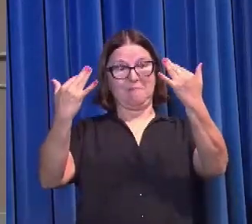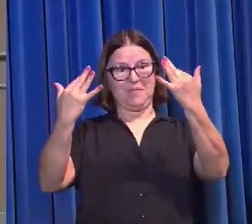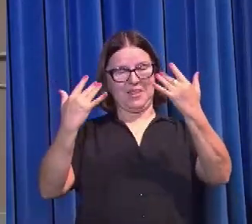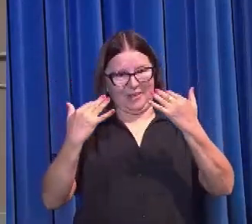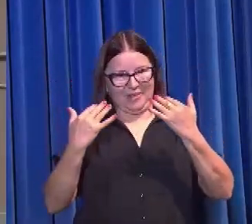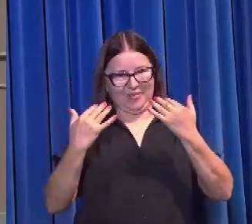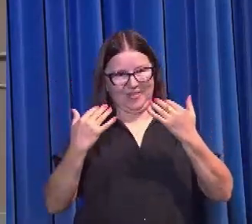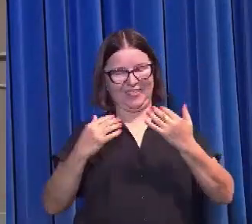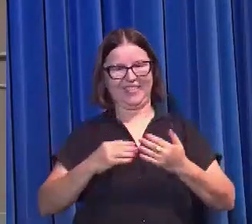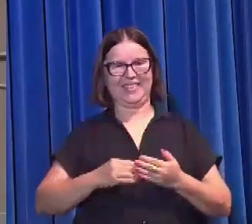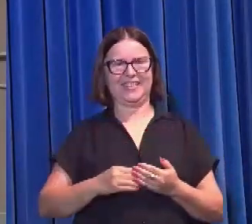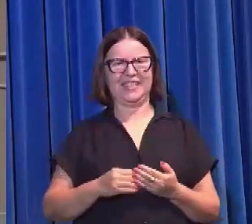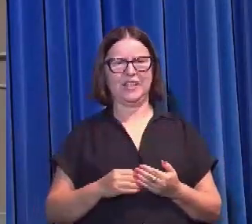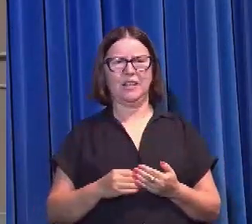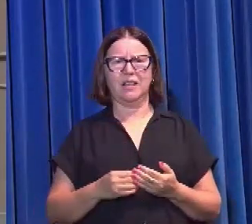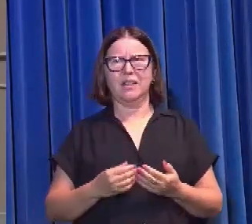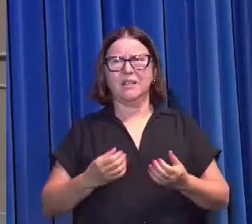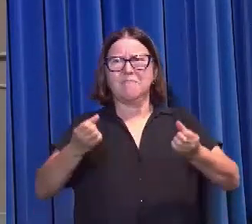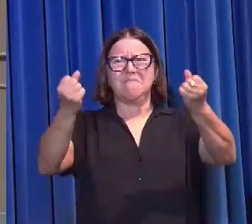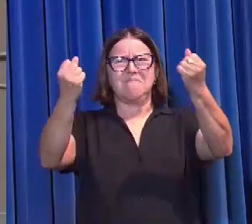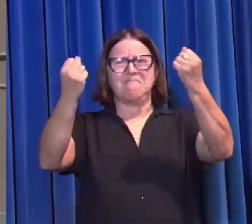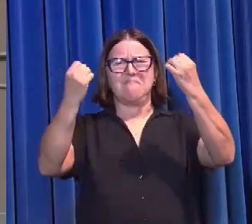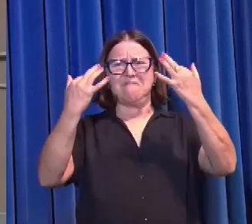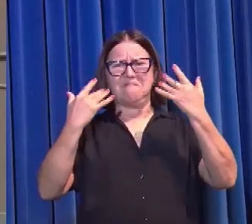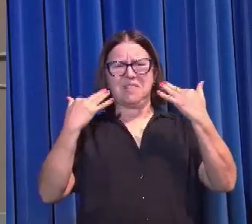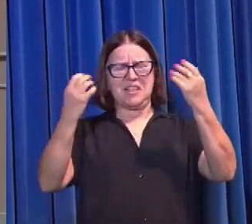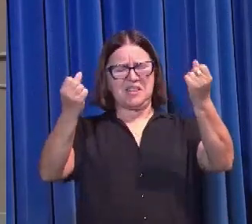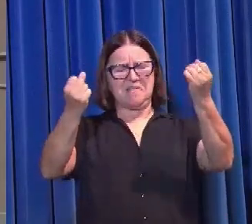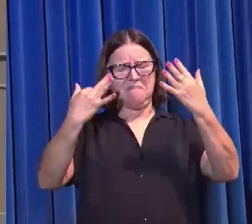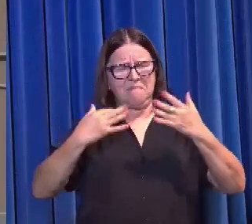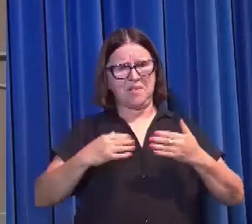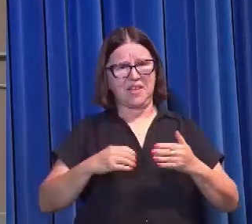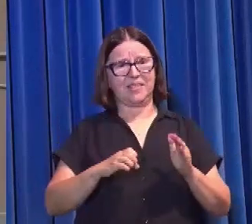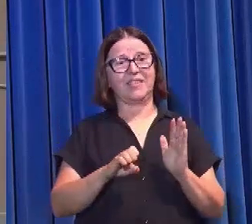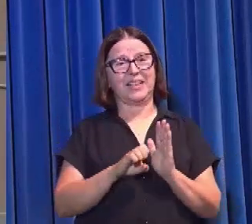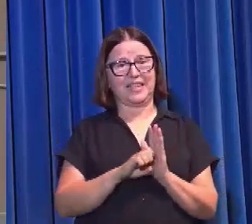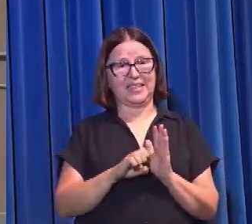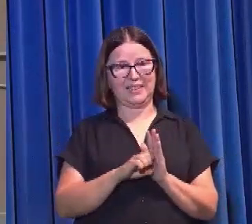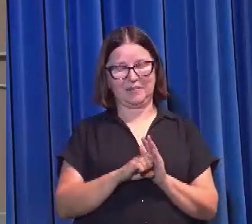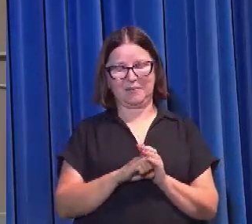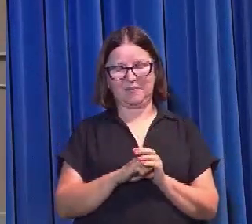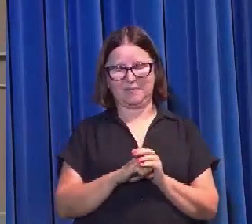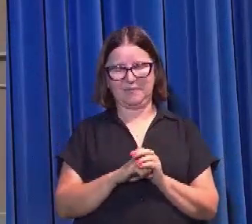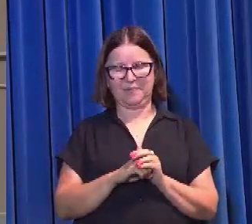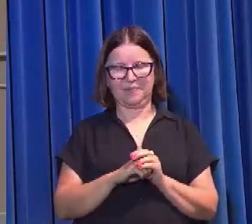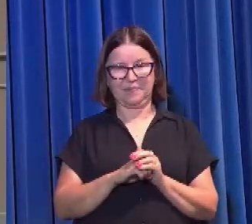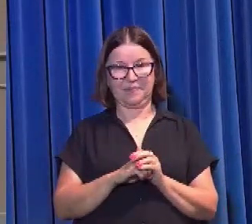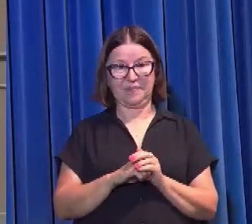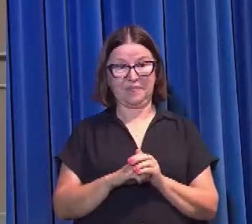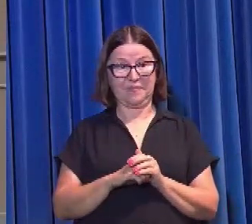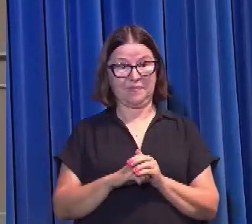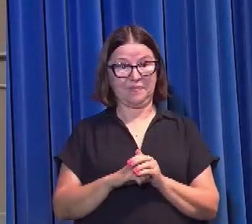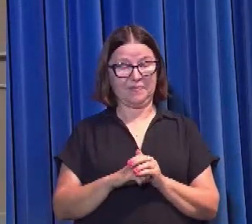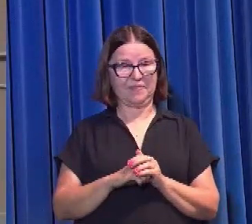as bênçãos, irmãos, são tantas, mas eu vou só dizer algumas aqui para vocês. Quais são os privilégios que todo crente